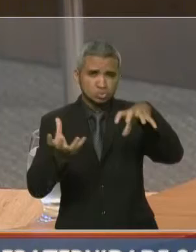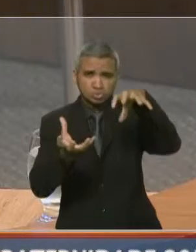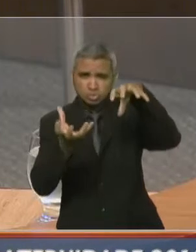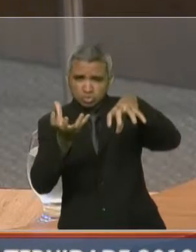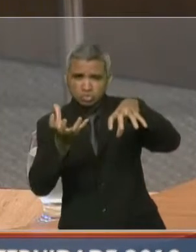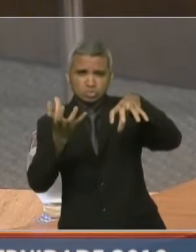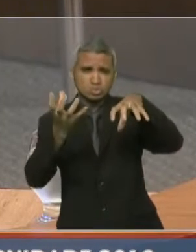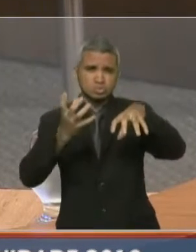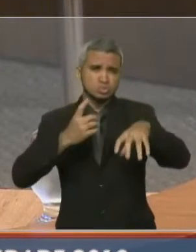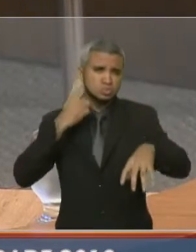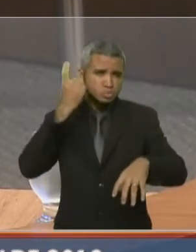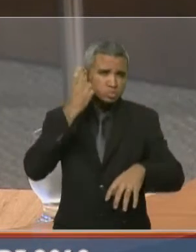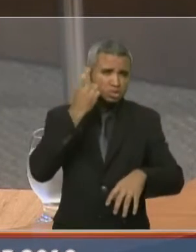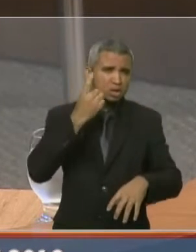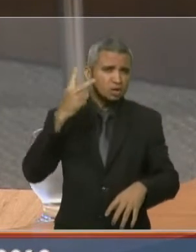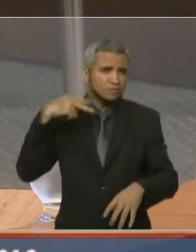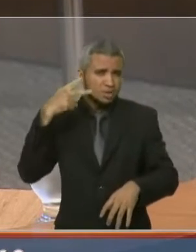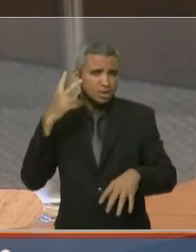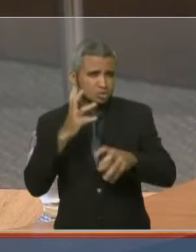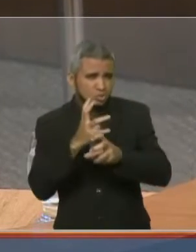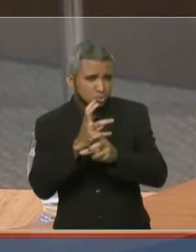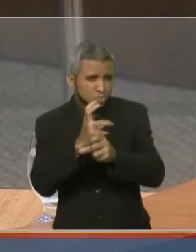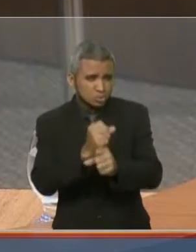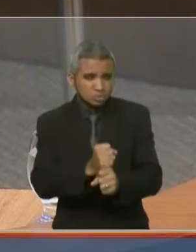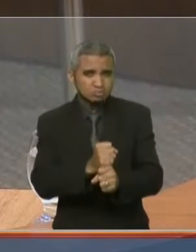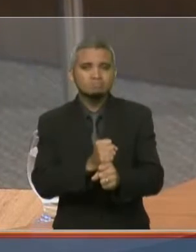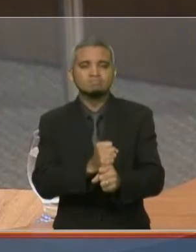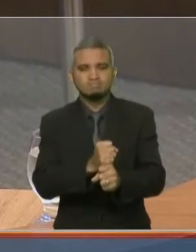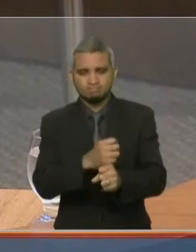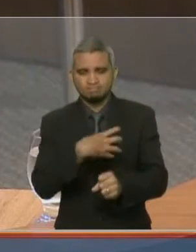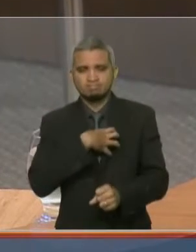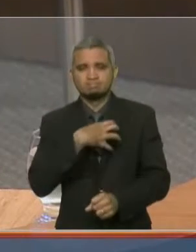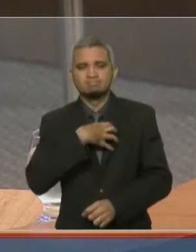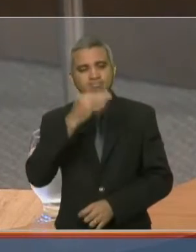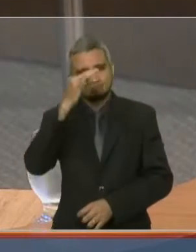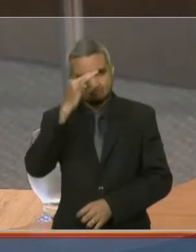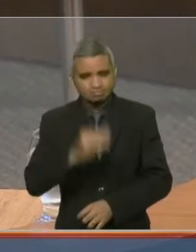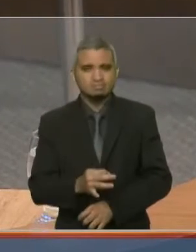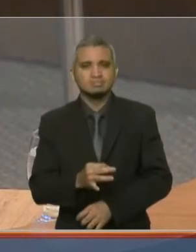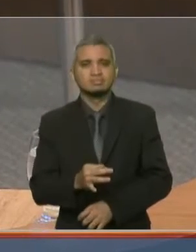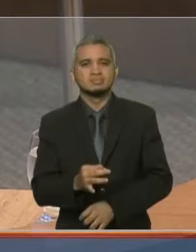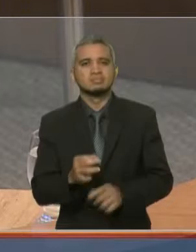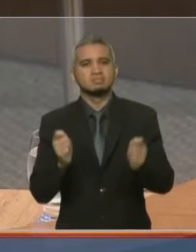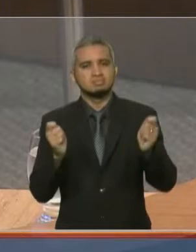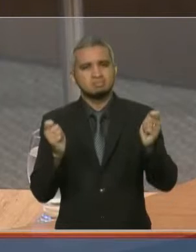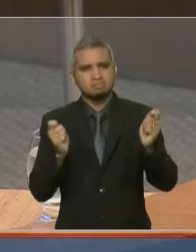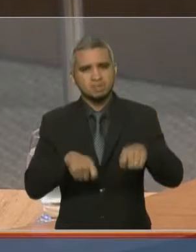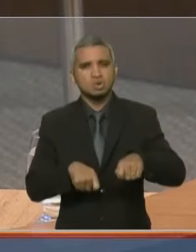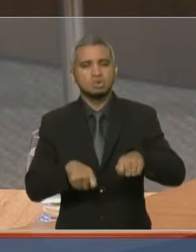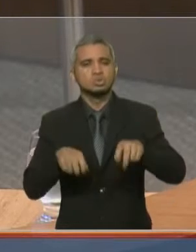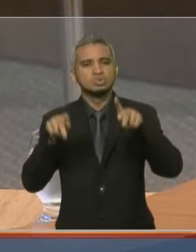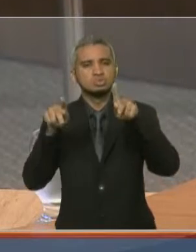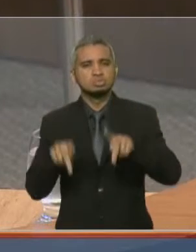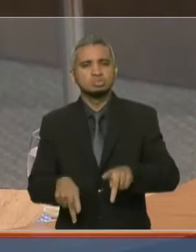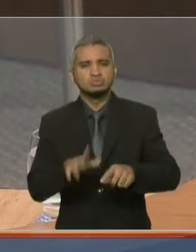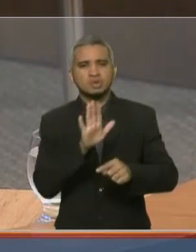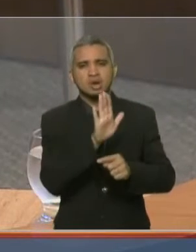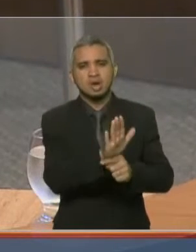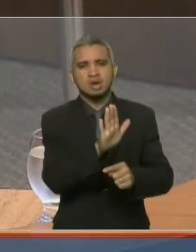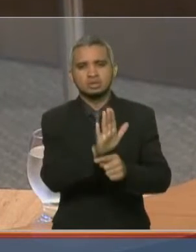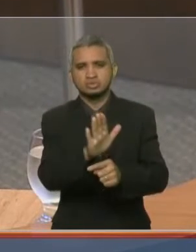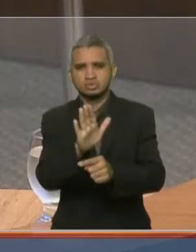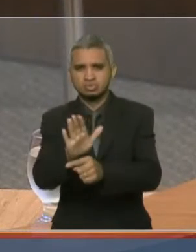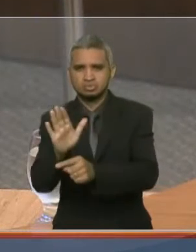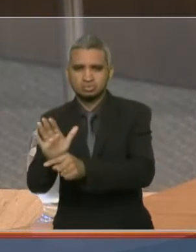Pessoas comprometidas a fazer a política pública garantir para o nosso povo o bem